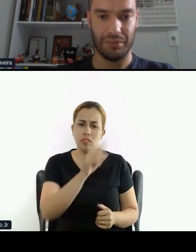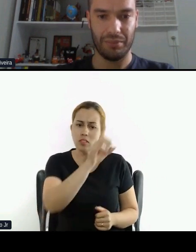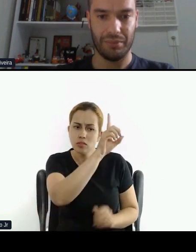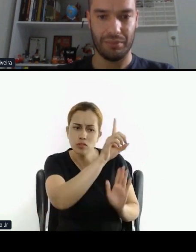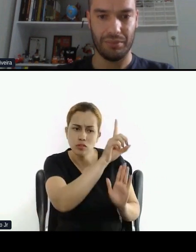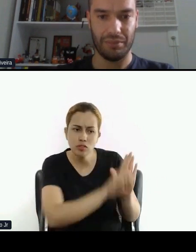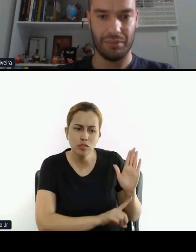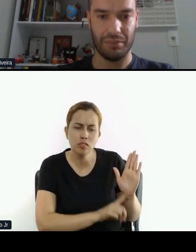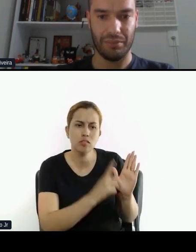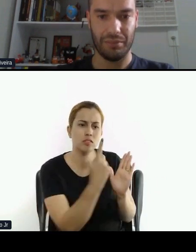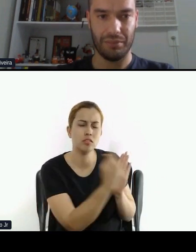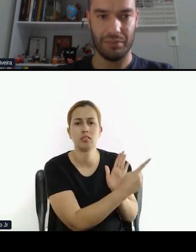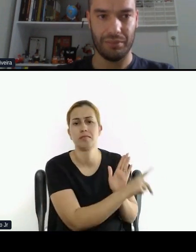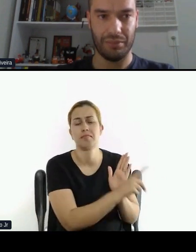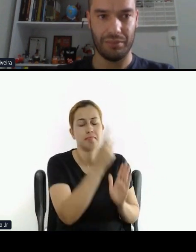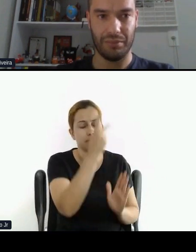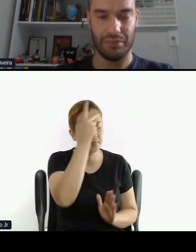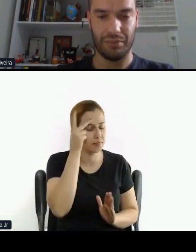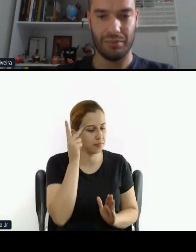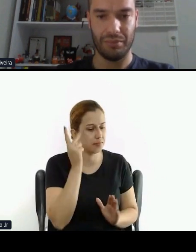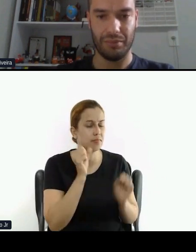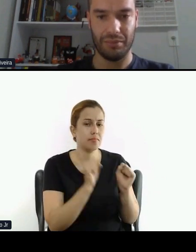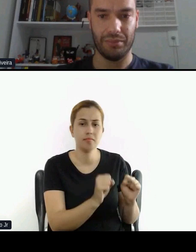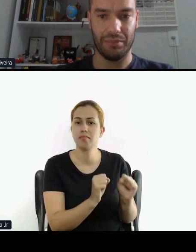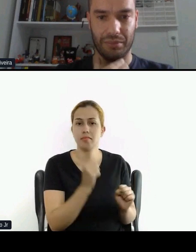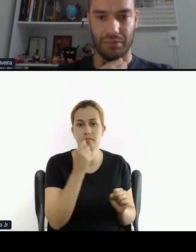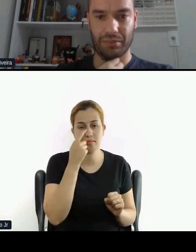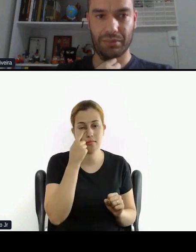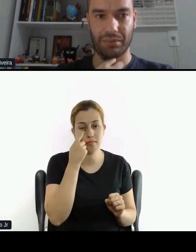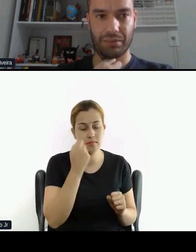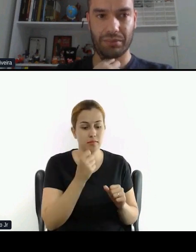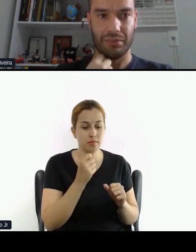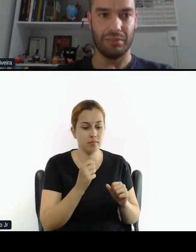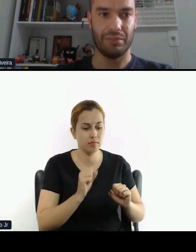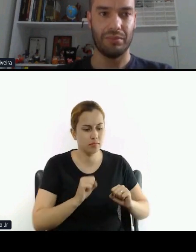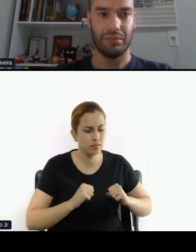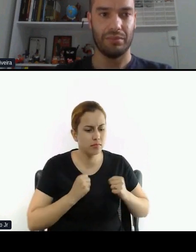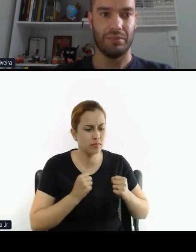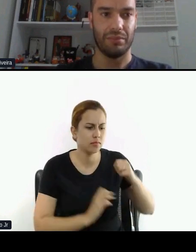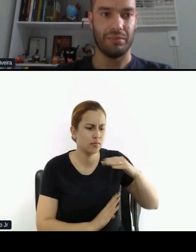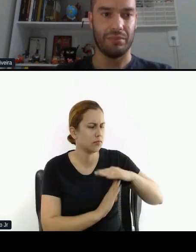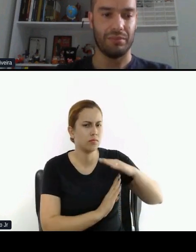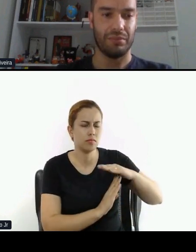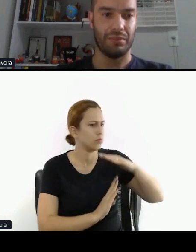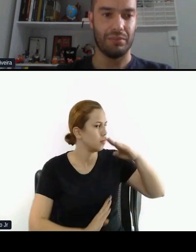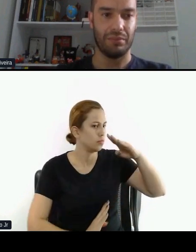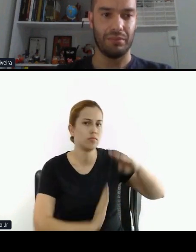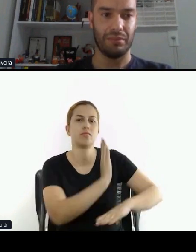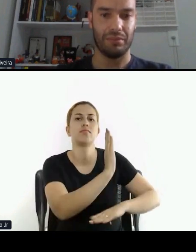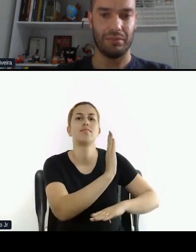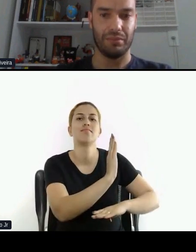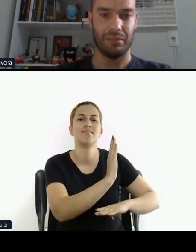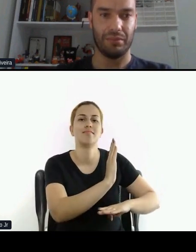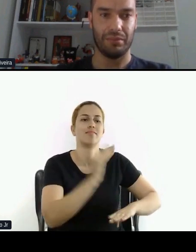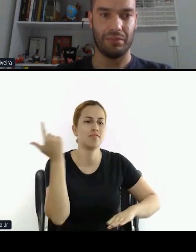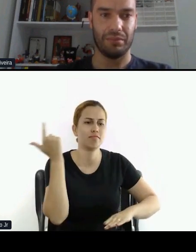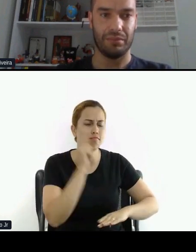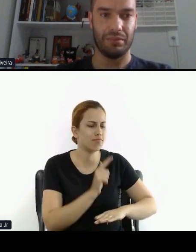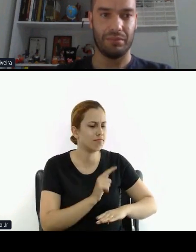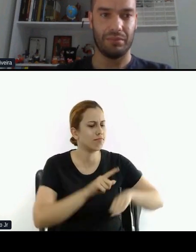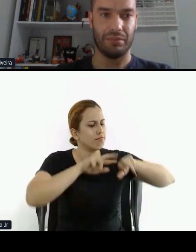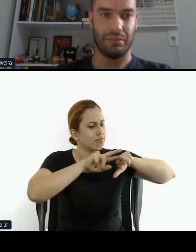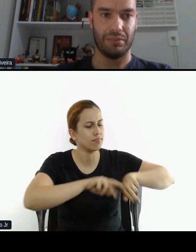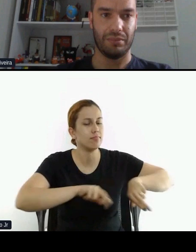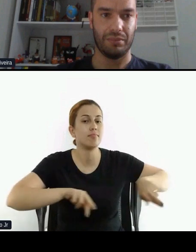um ser humano tem de poder transpor barreiras, obstáculos, impedimentos